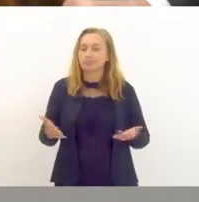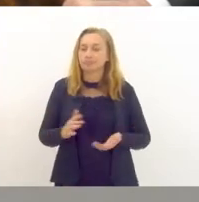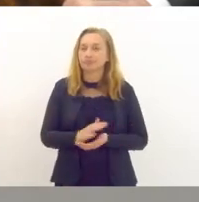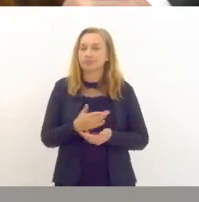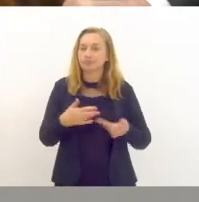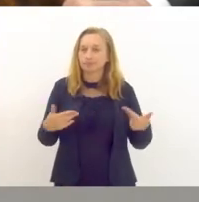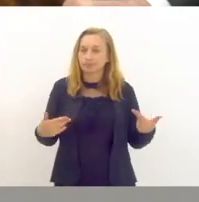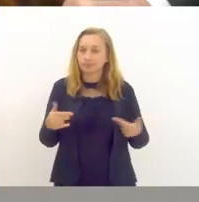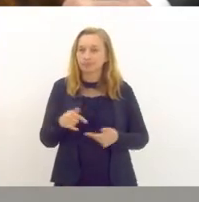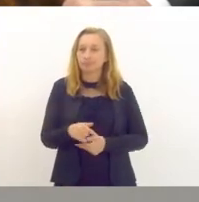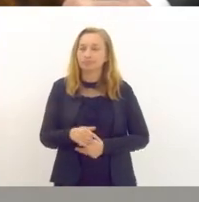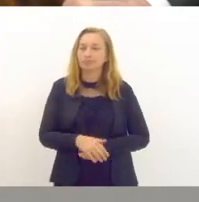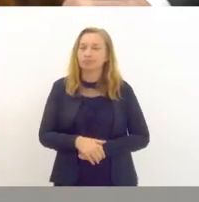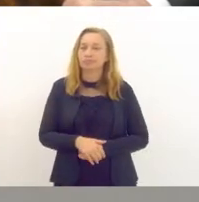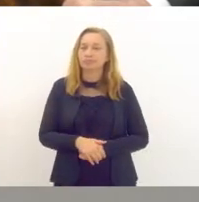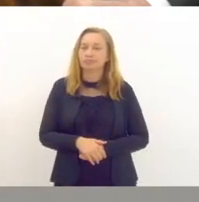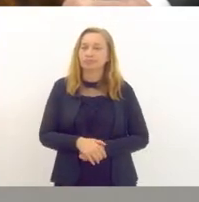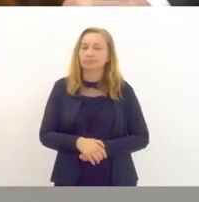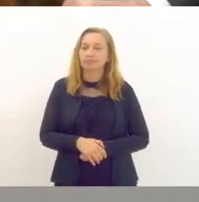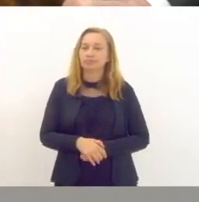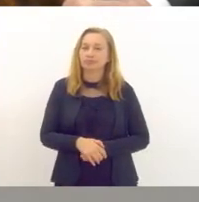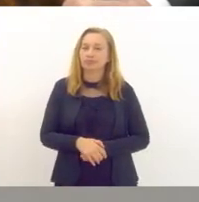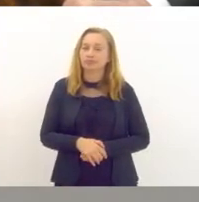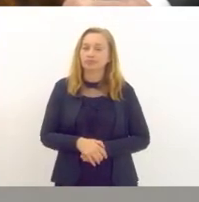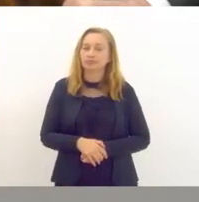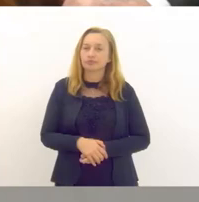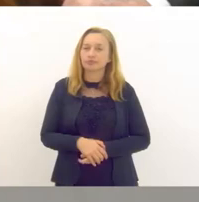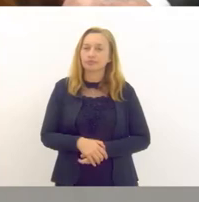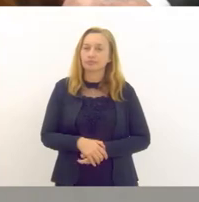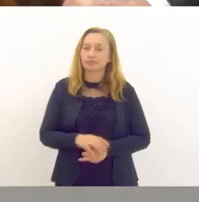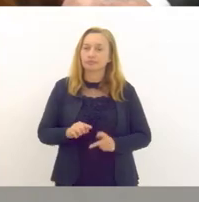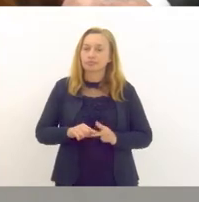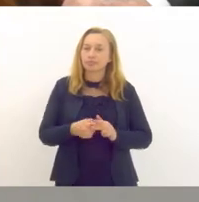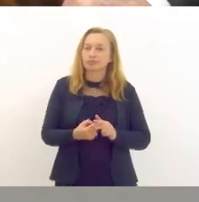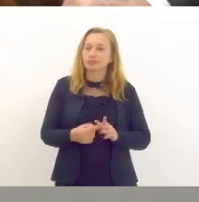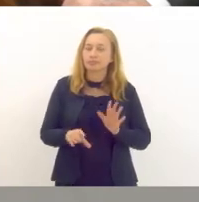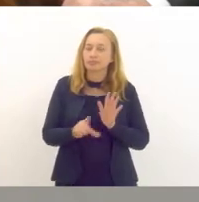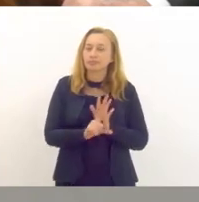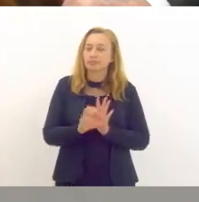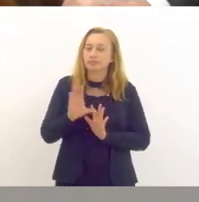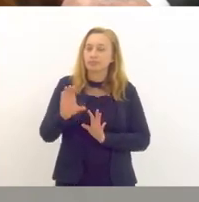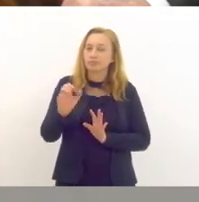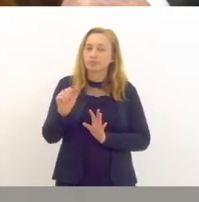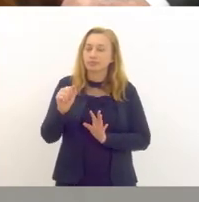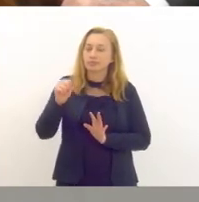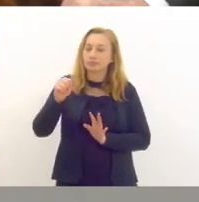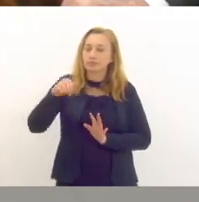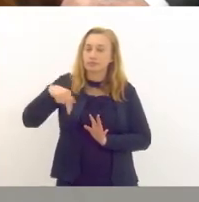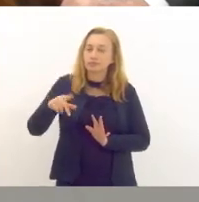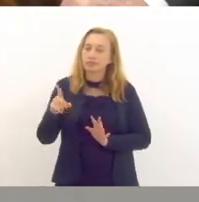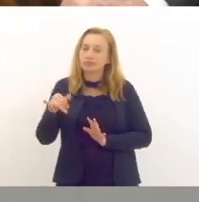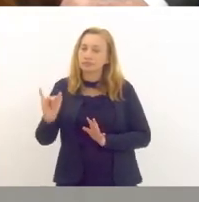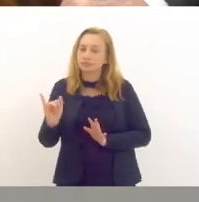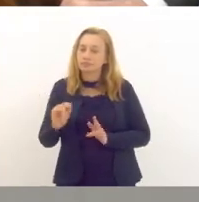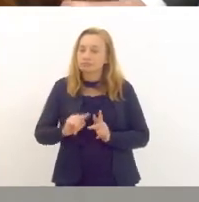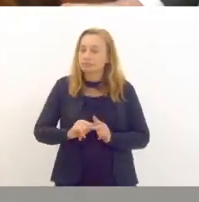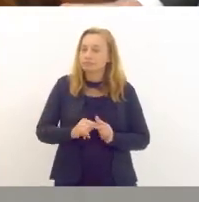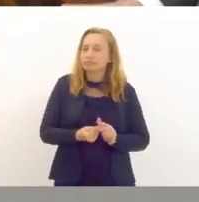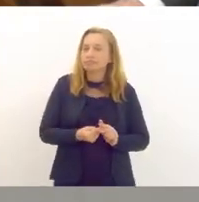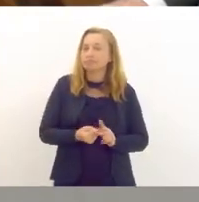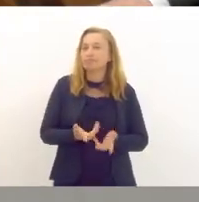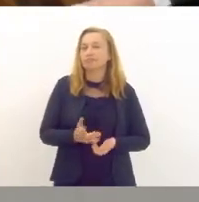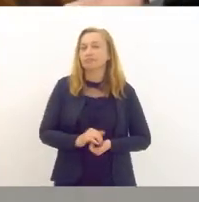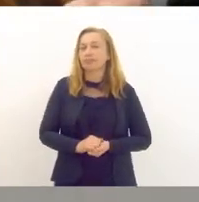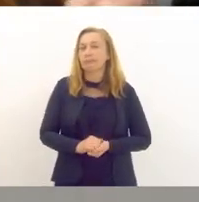coisa aqui e até se alterou lei candir para mexer nessas coisas então a